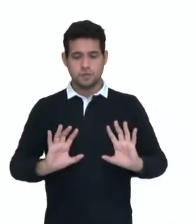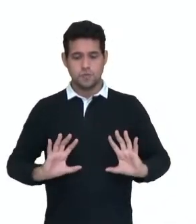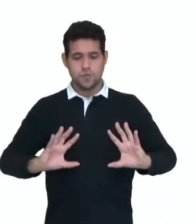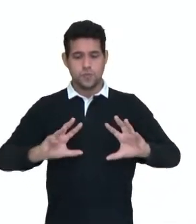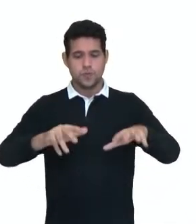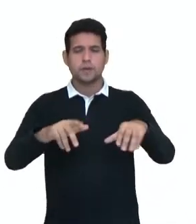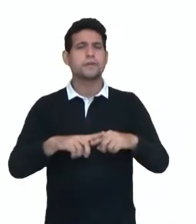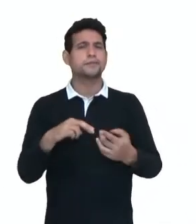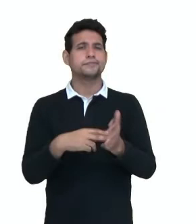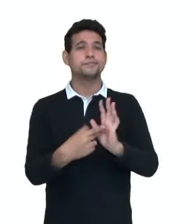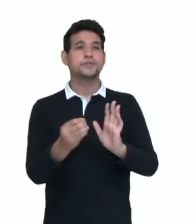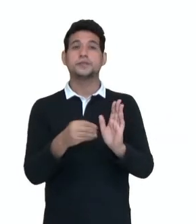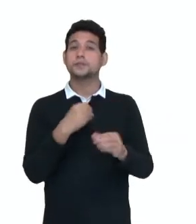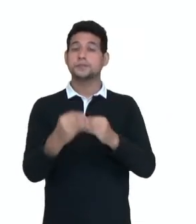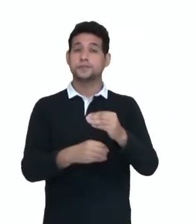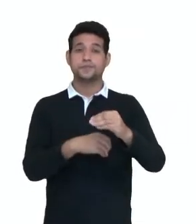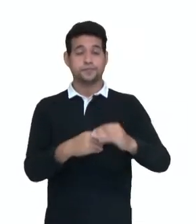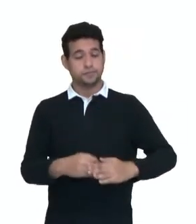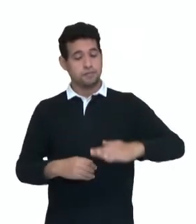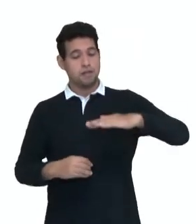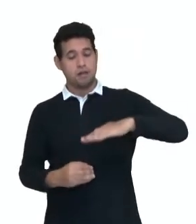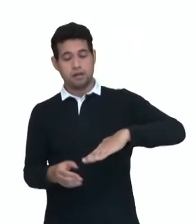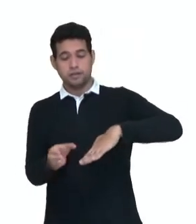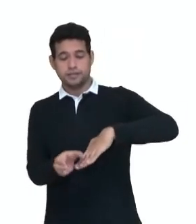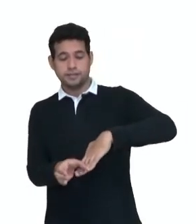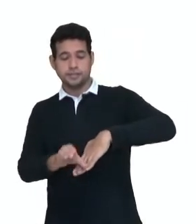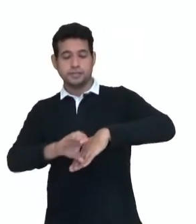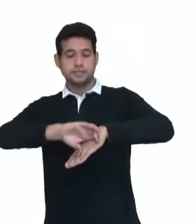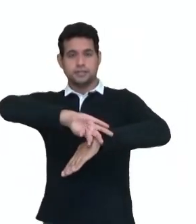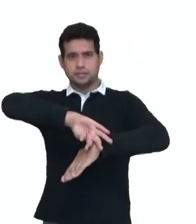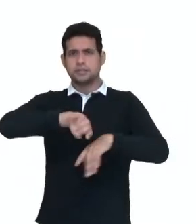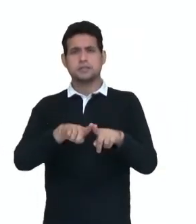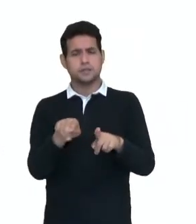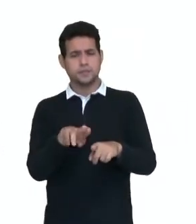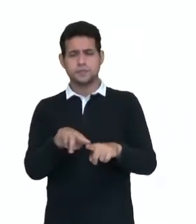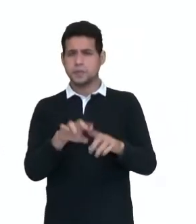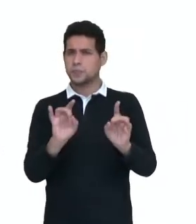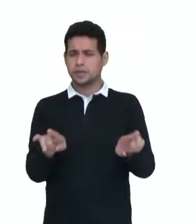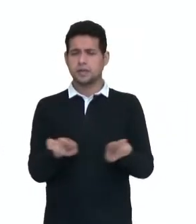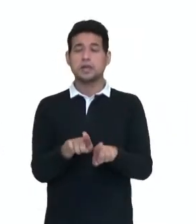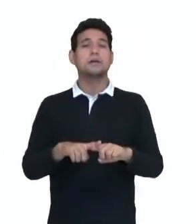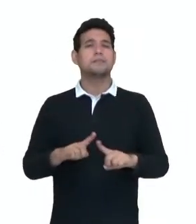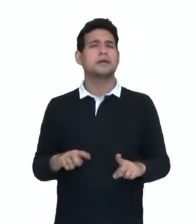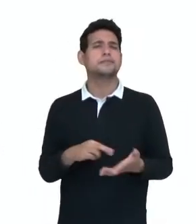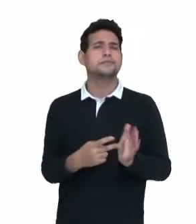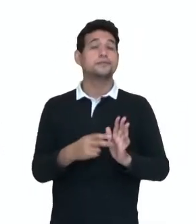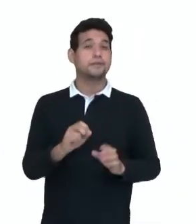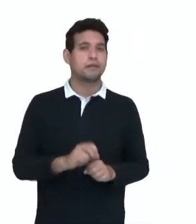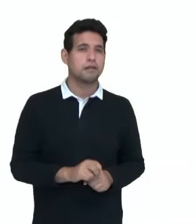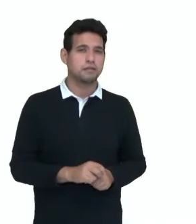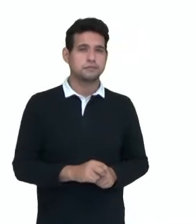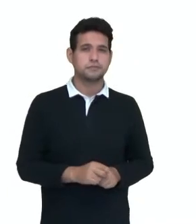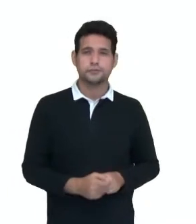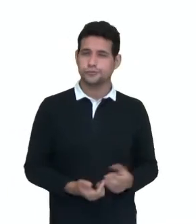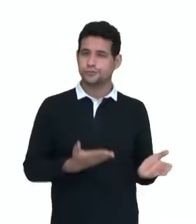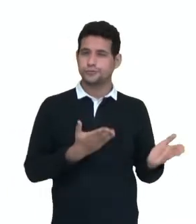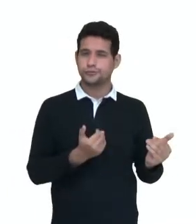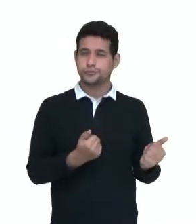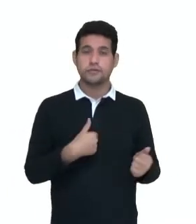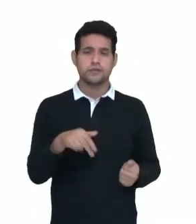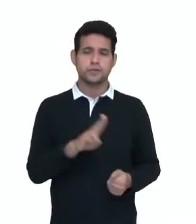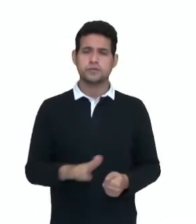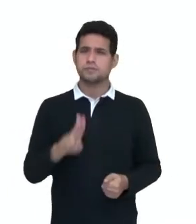inclinado, ele está aqui justamente para apoiar o deslocamento. Claro que aqui o garoto está aplicando uma